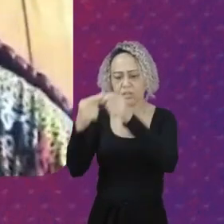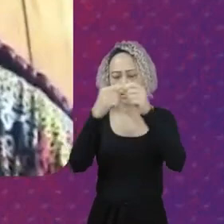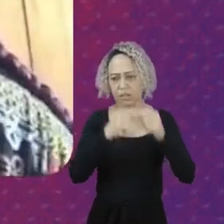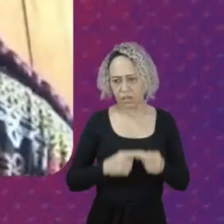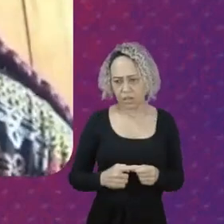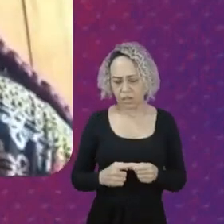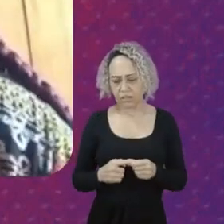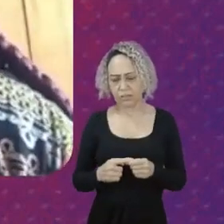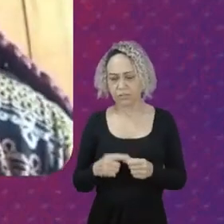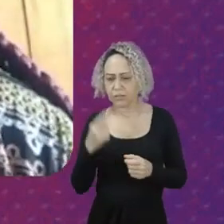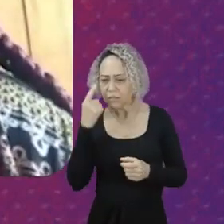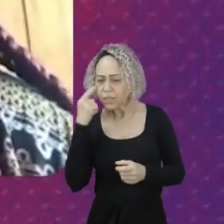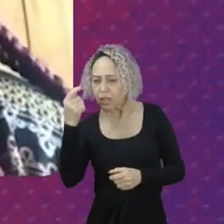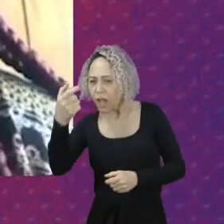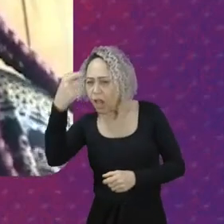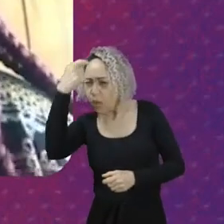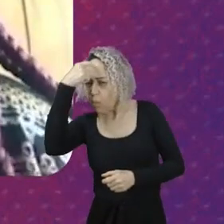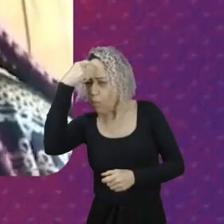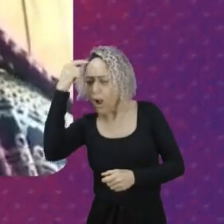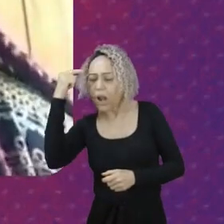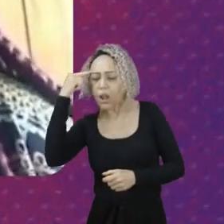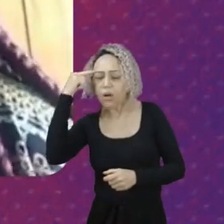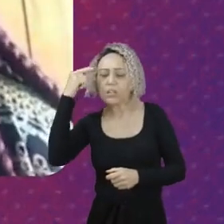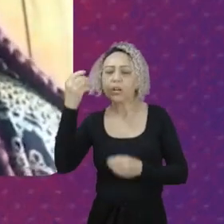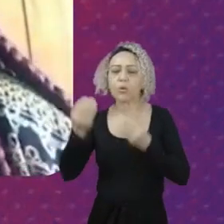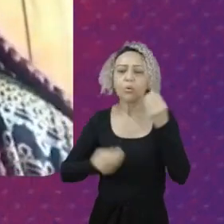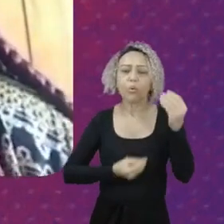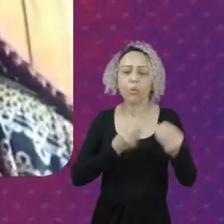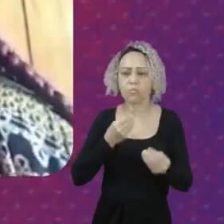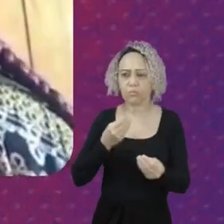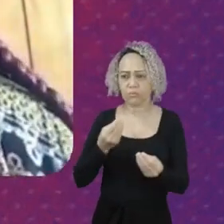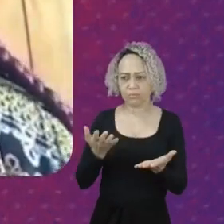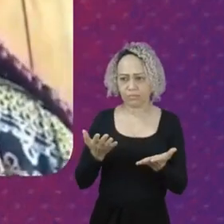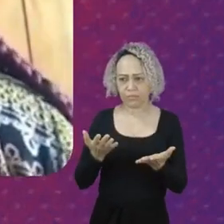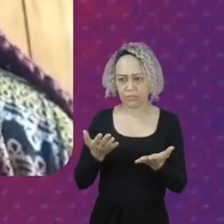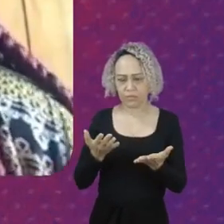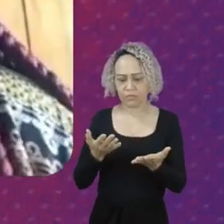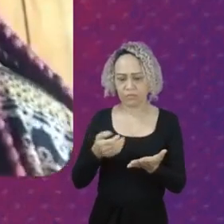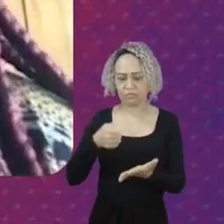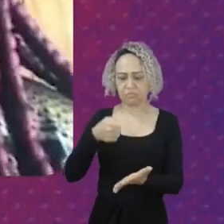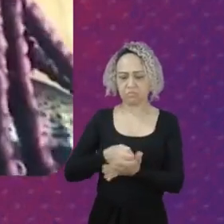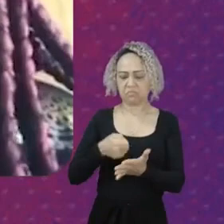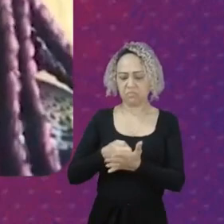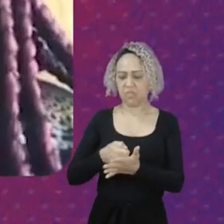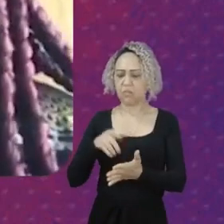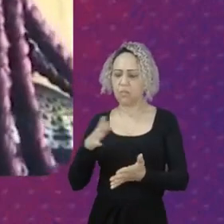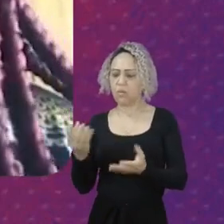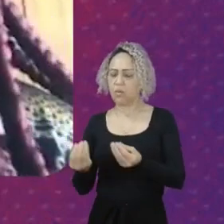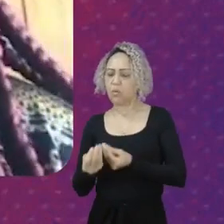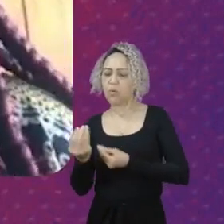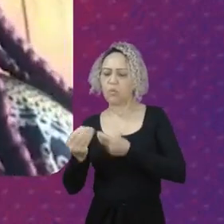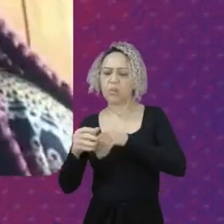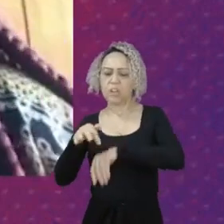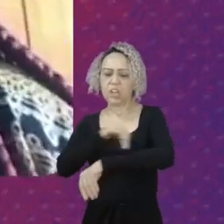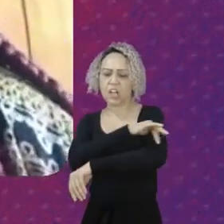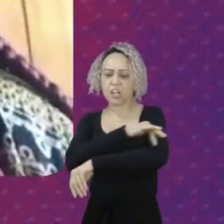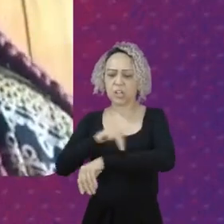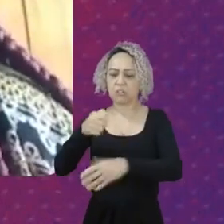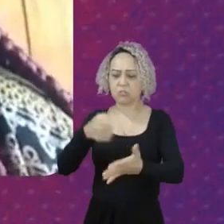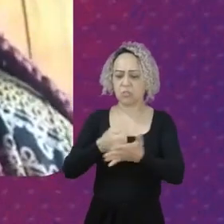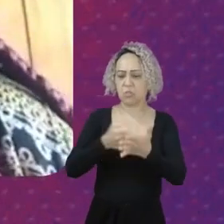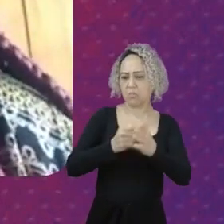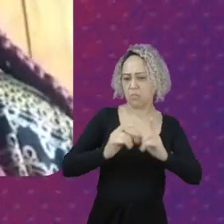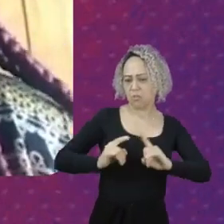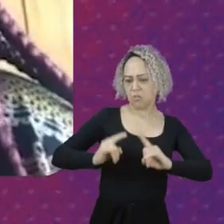a partir da lógica, né, imposta pela arquitetura e pelo urbanismo. A